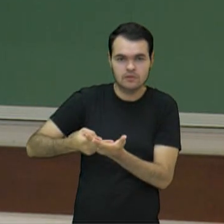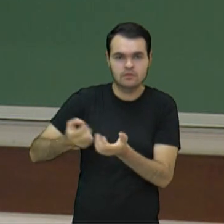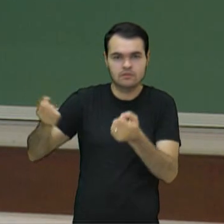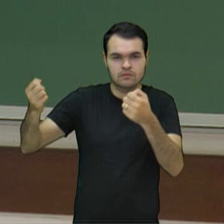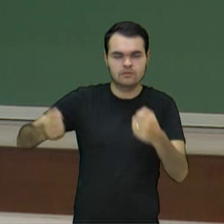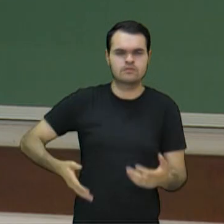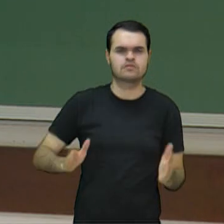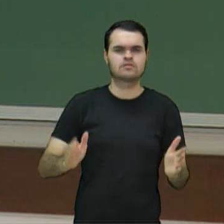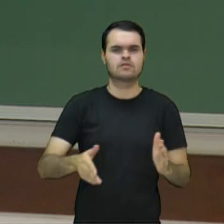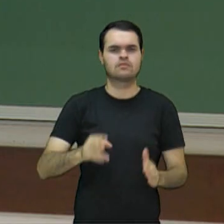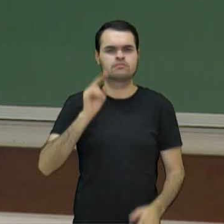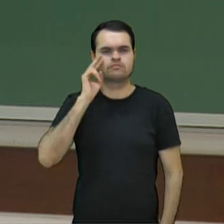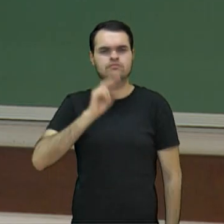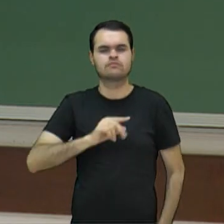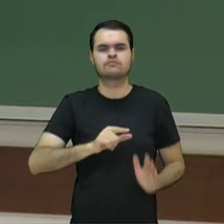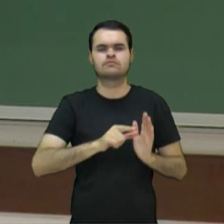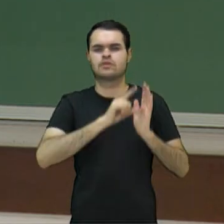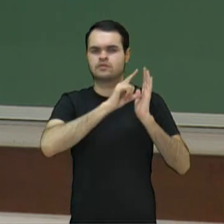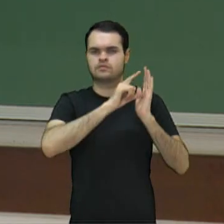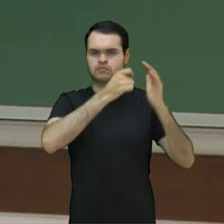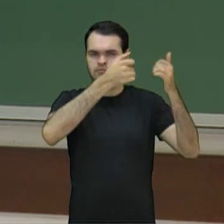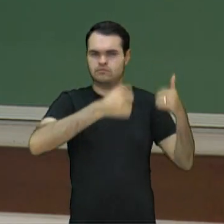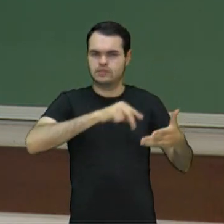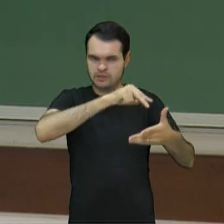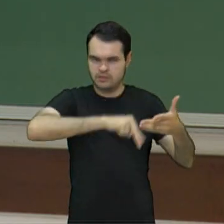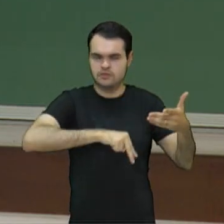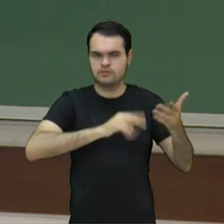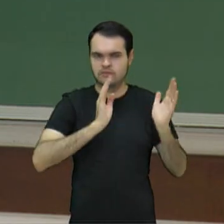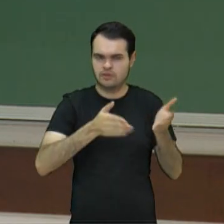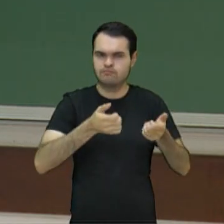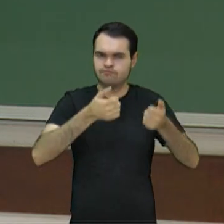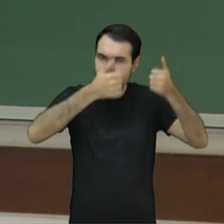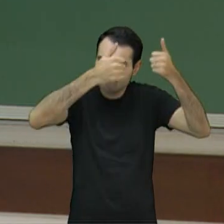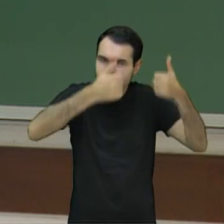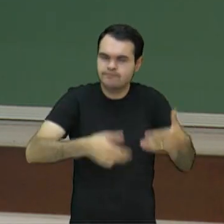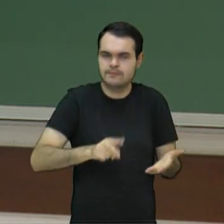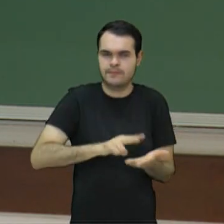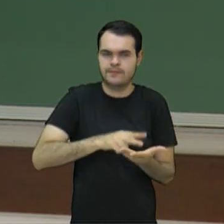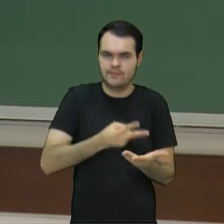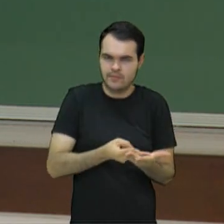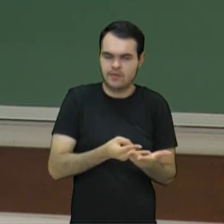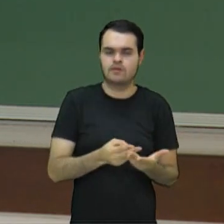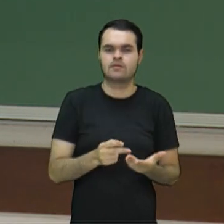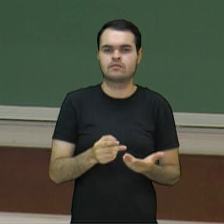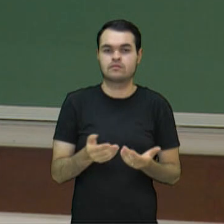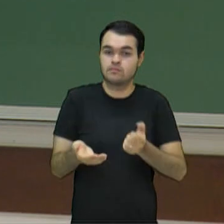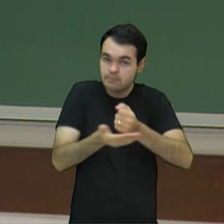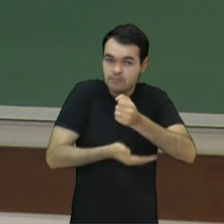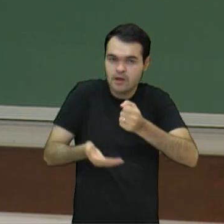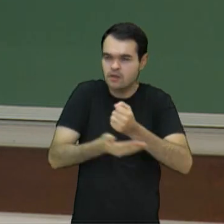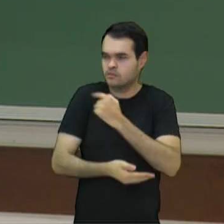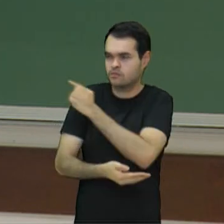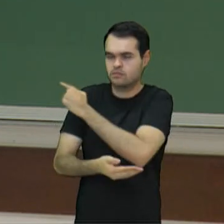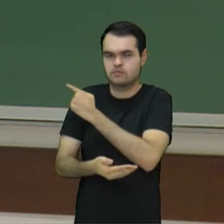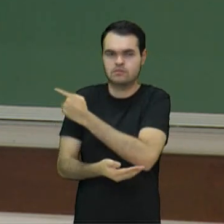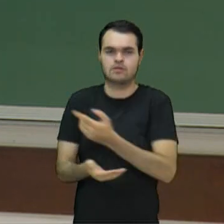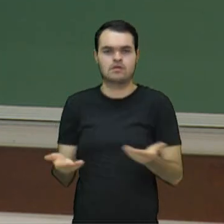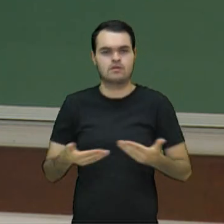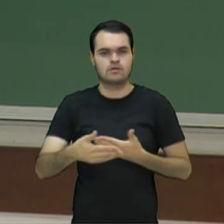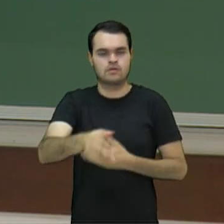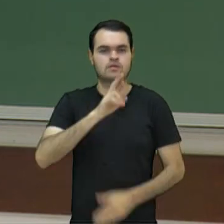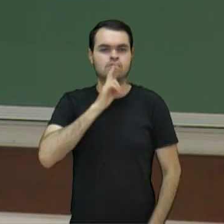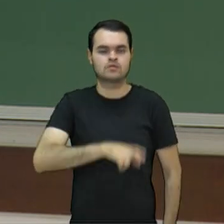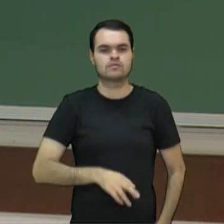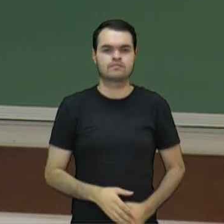viu anteriormente lá na nossa leitura do nosso texto, a nossa parte de interpretação. Com base nela, vocês vão responder: He